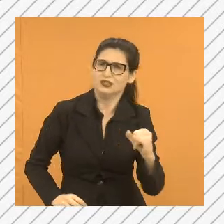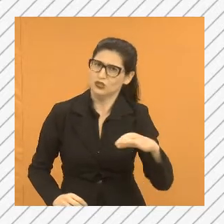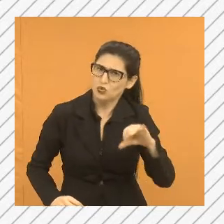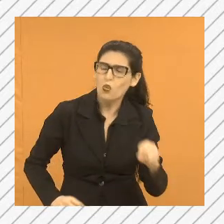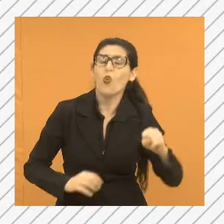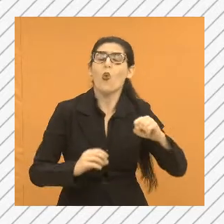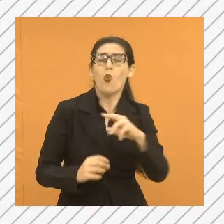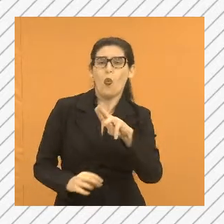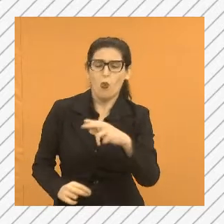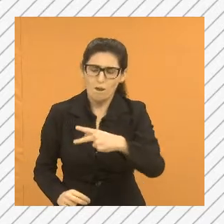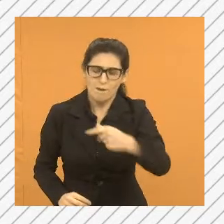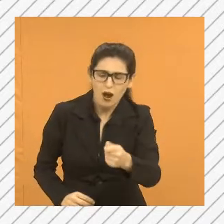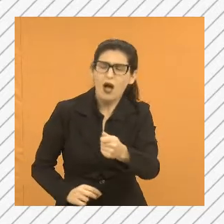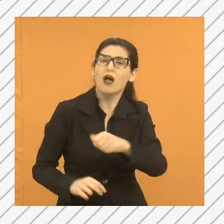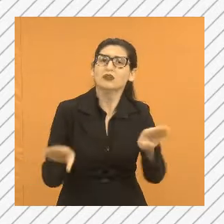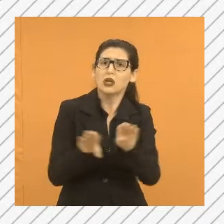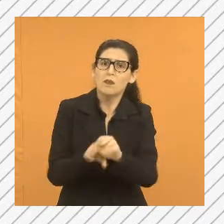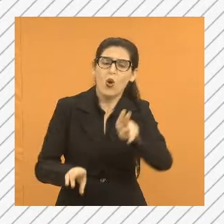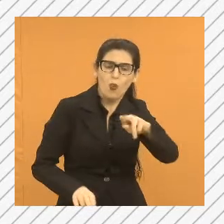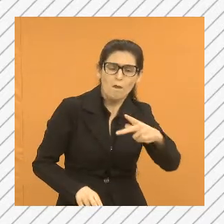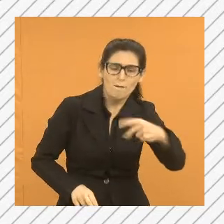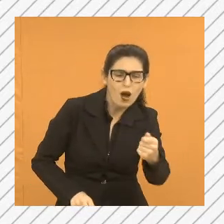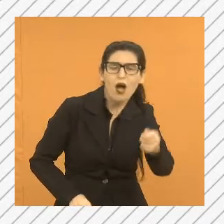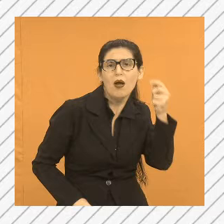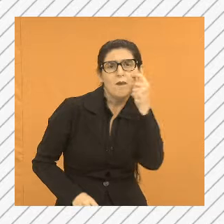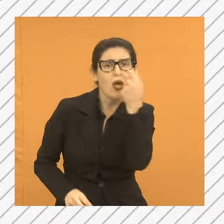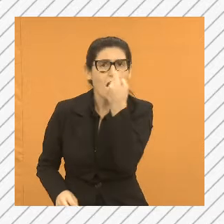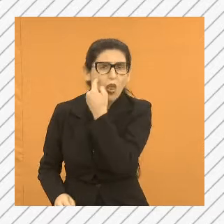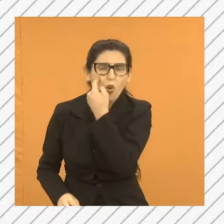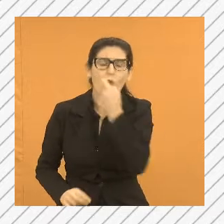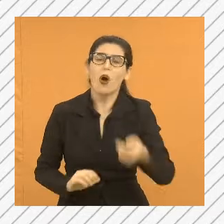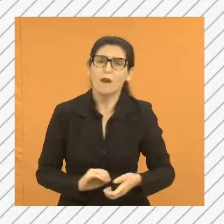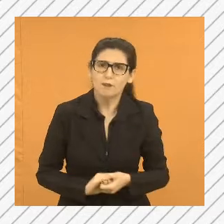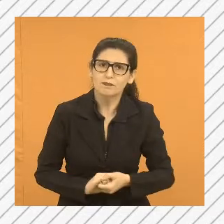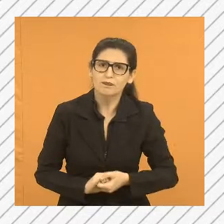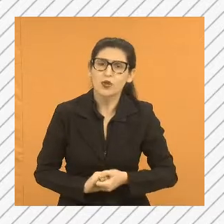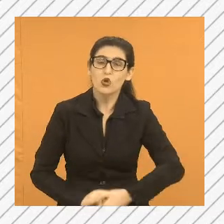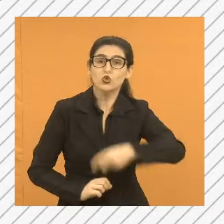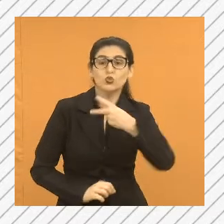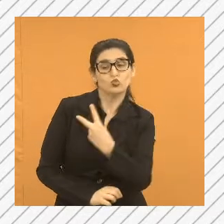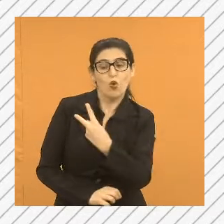Dr. Telmo e UPA Parque Meia Lua, saltamos para